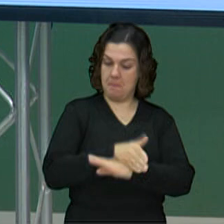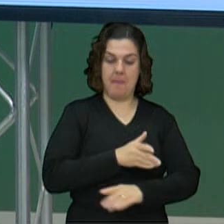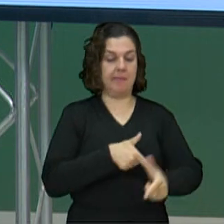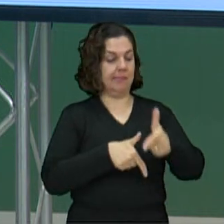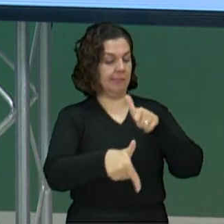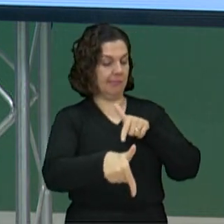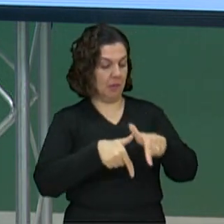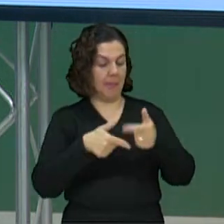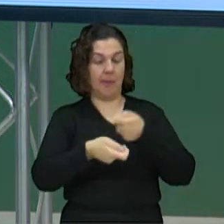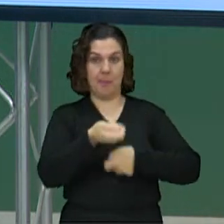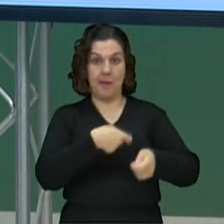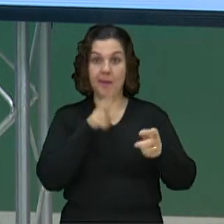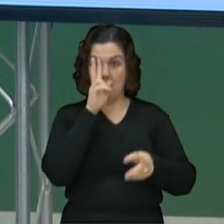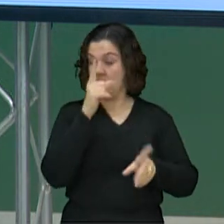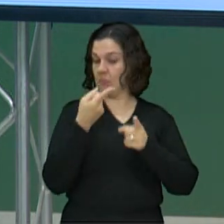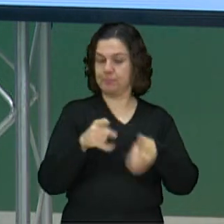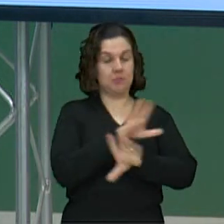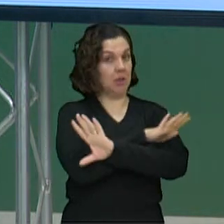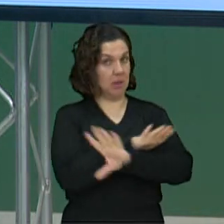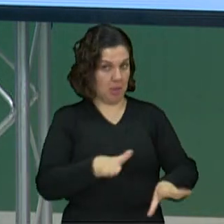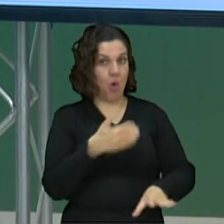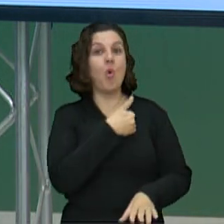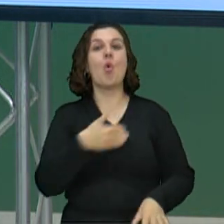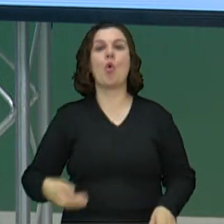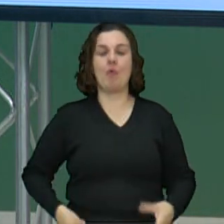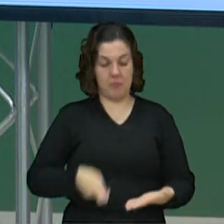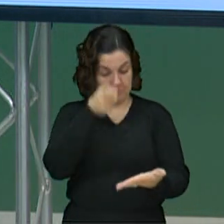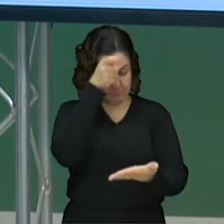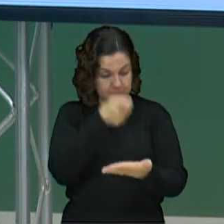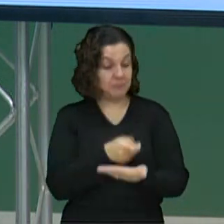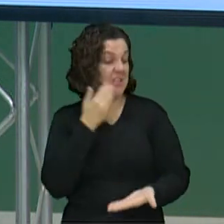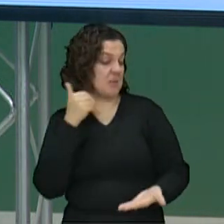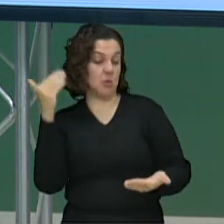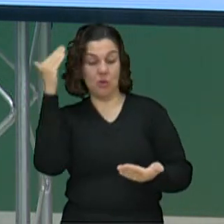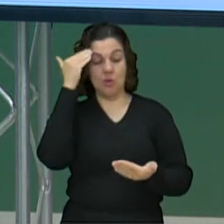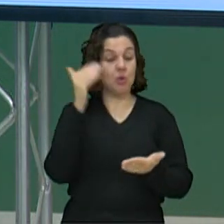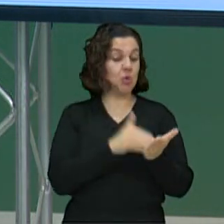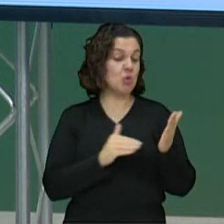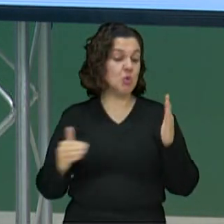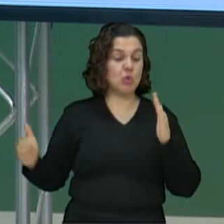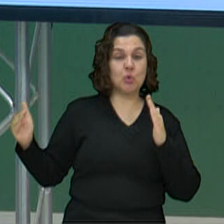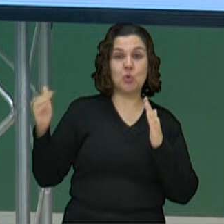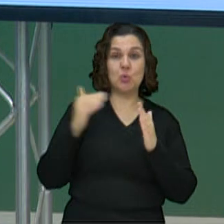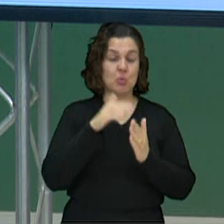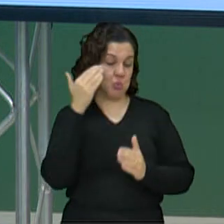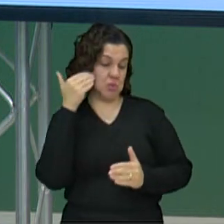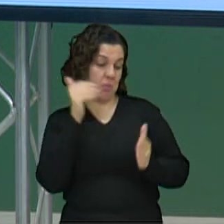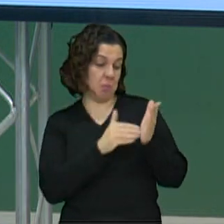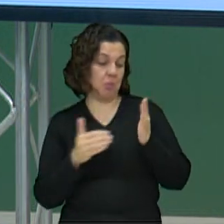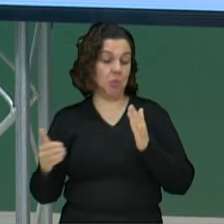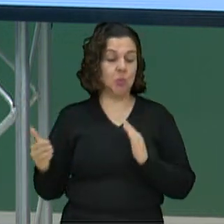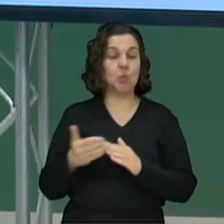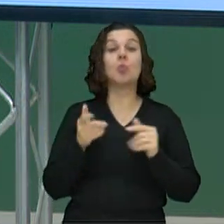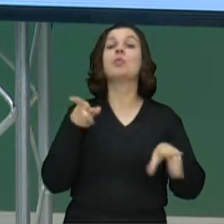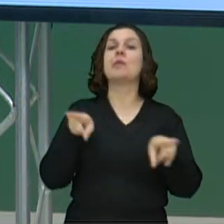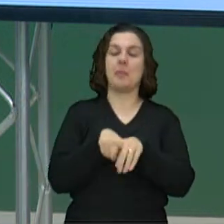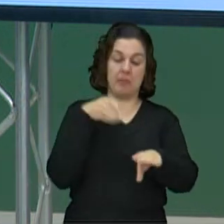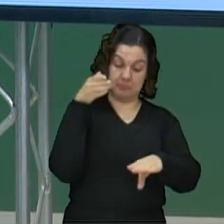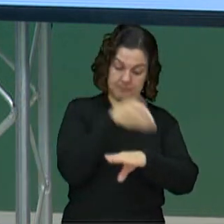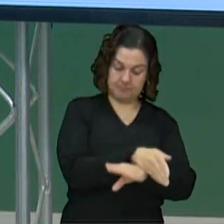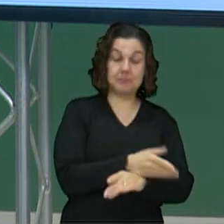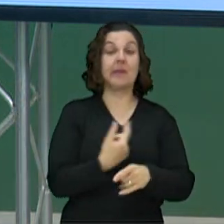de liberalismo? Contra essa ideia. O governo deve saber o que está acontecendo no mercado e deve ter poder de